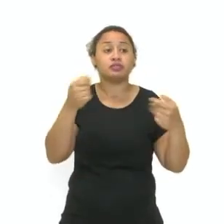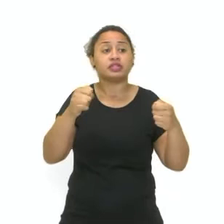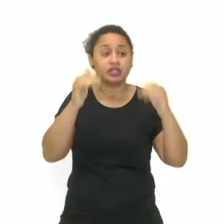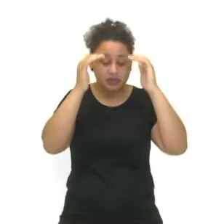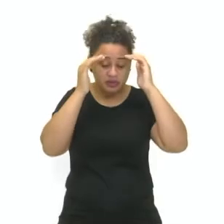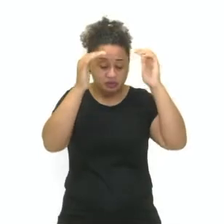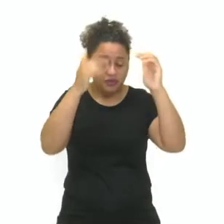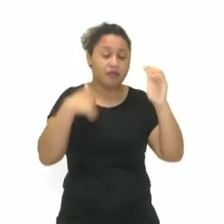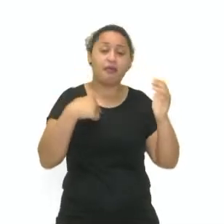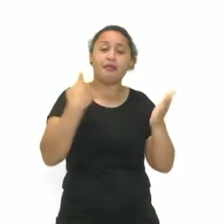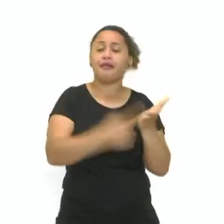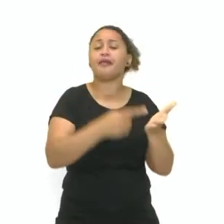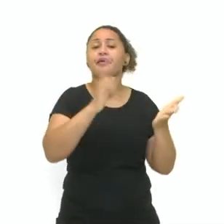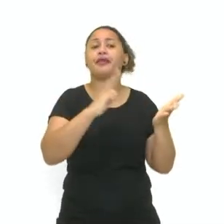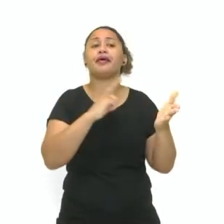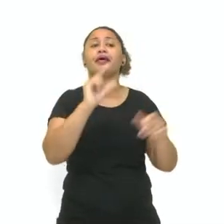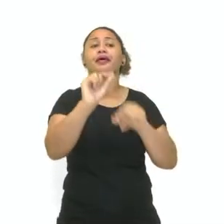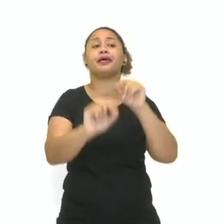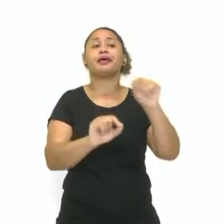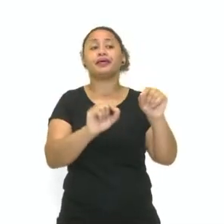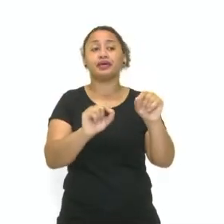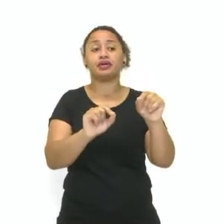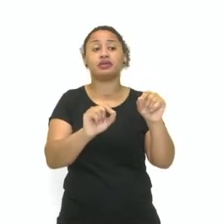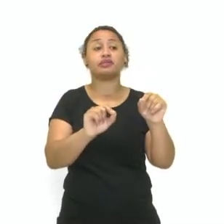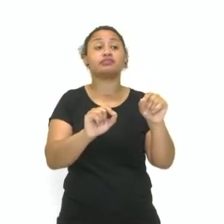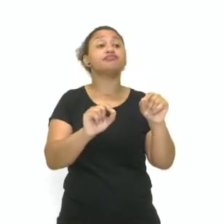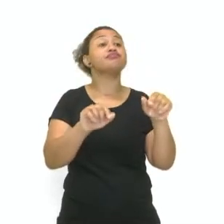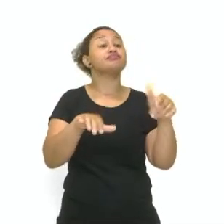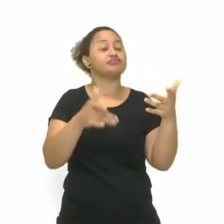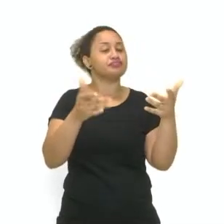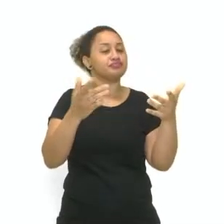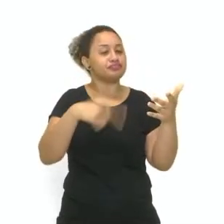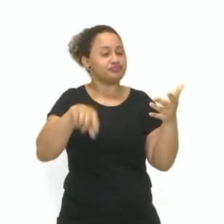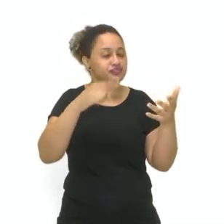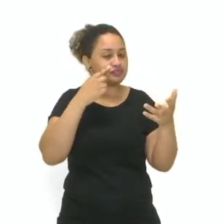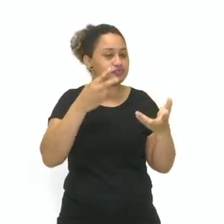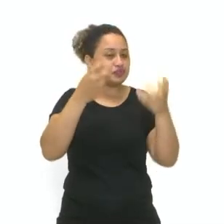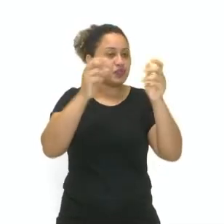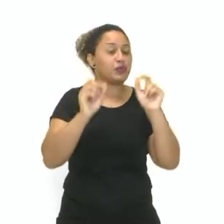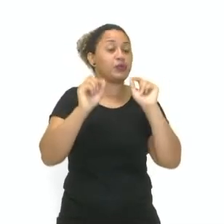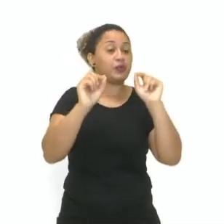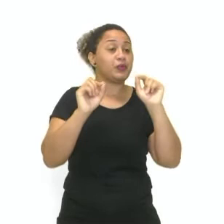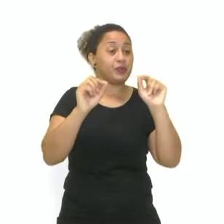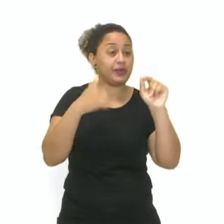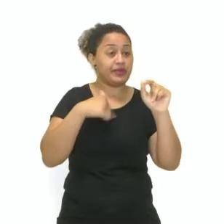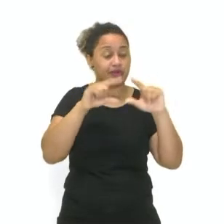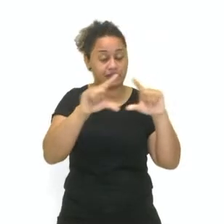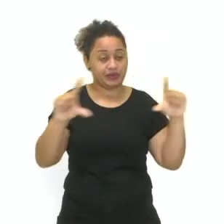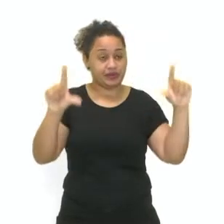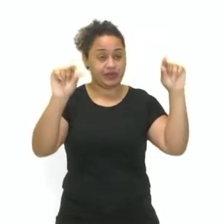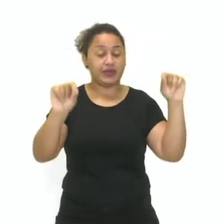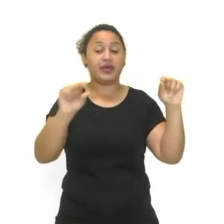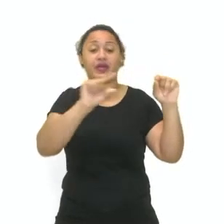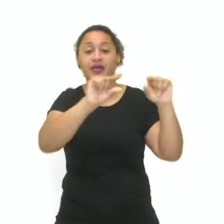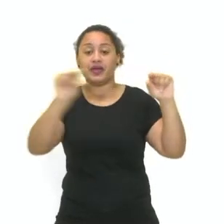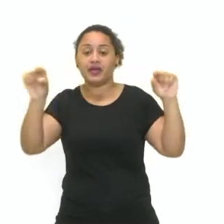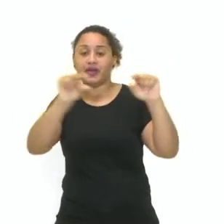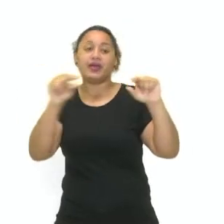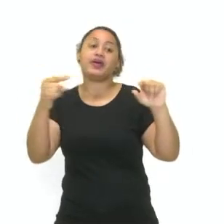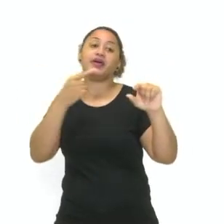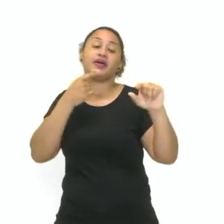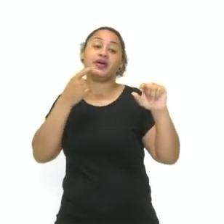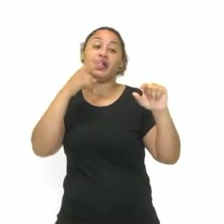pacto estabelecido com... Eu destaquei aqui para você ver o quê? Que nesse recorte em vermelho nós temos a